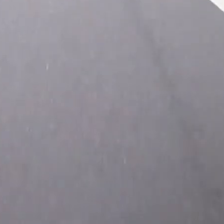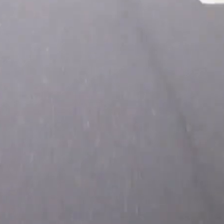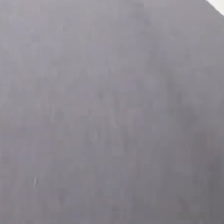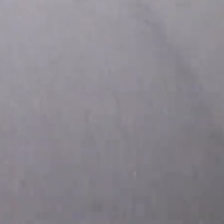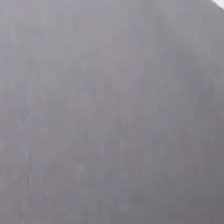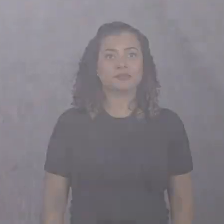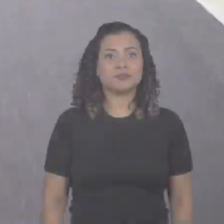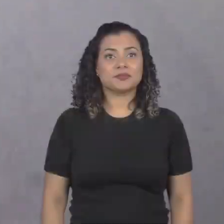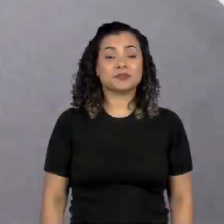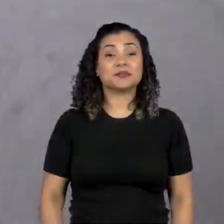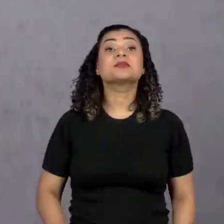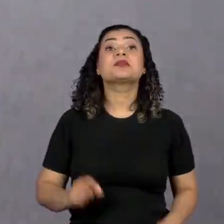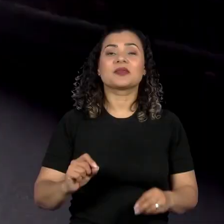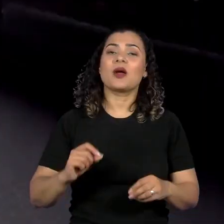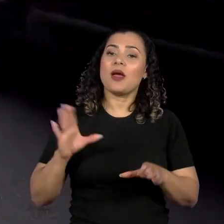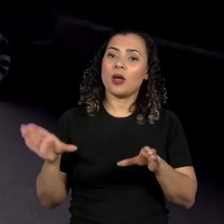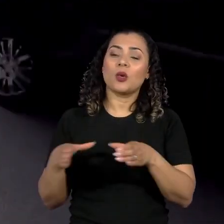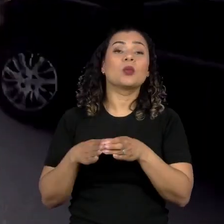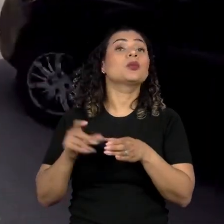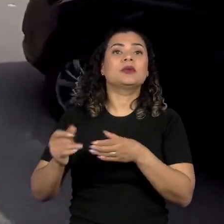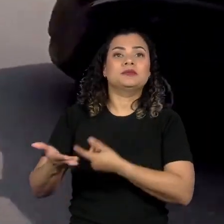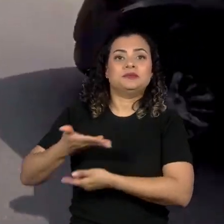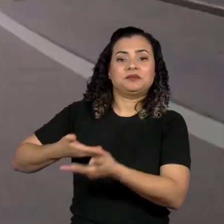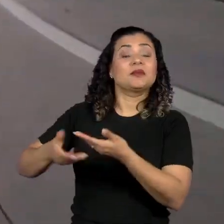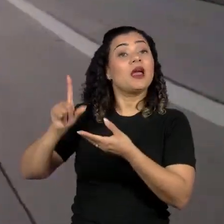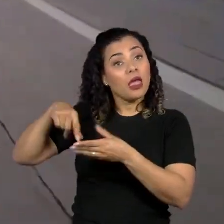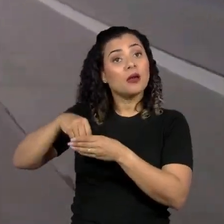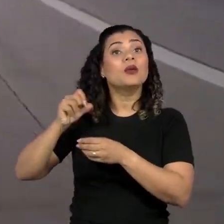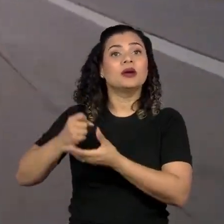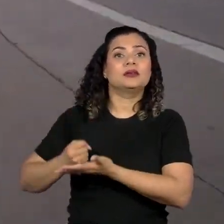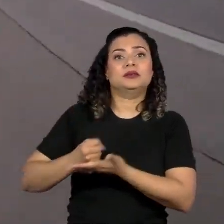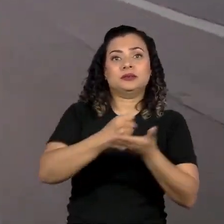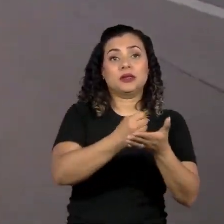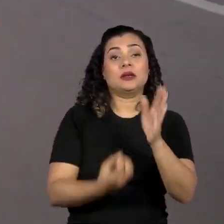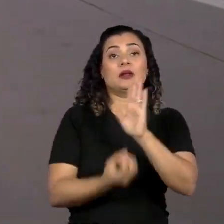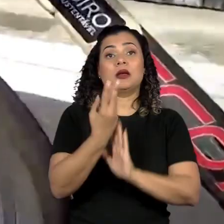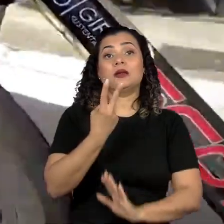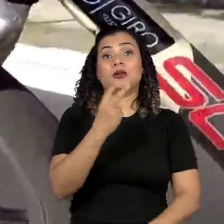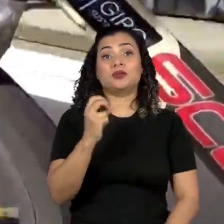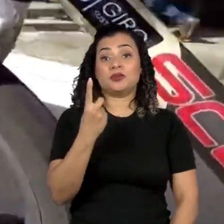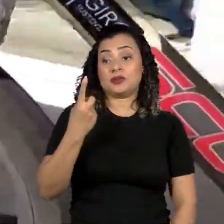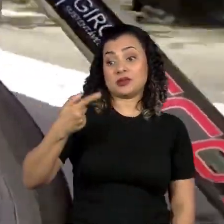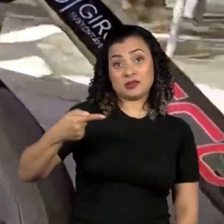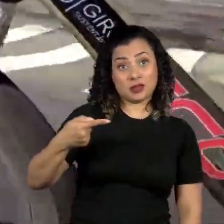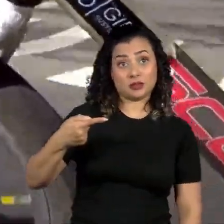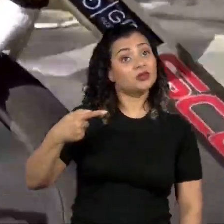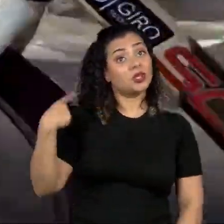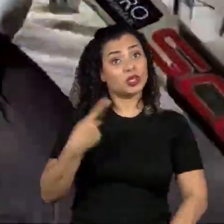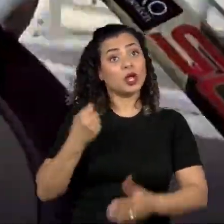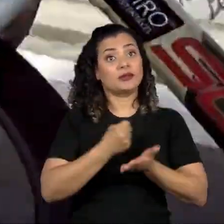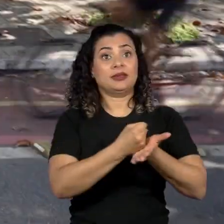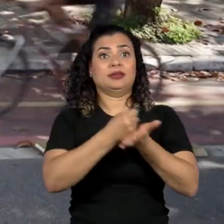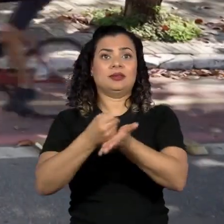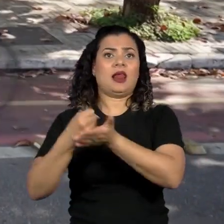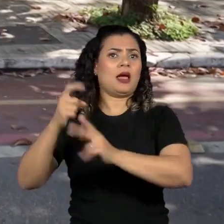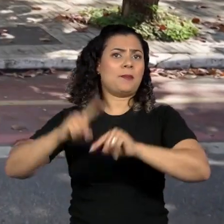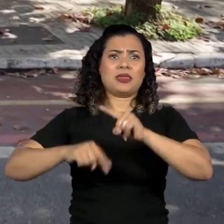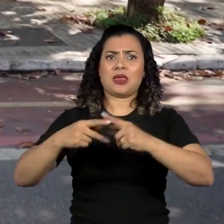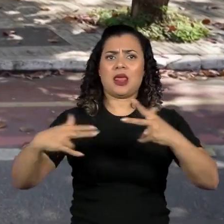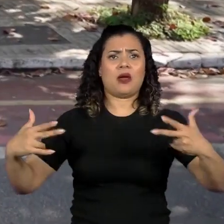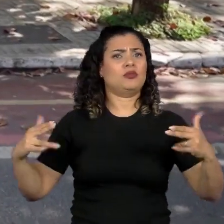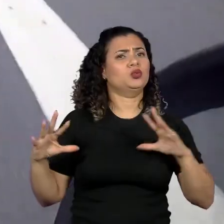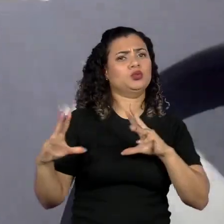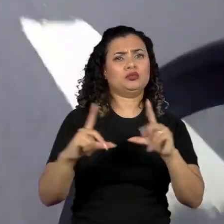A Giro Sustentável é uma cooperativa de ciclistas entregadores, formada em 2017, e a gente realiza entregas de qualquer tipo